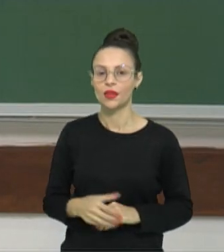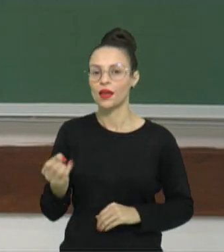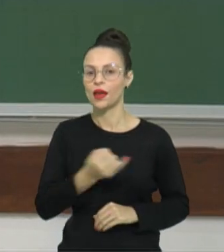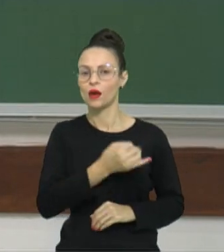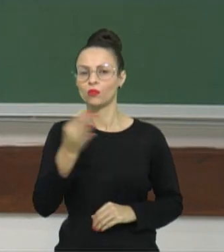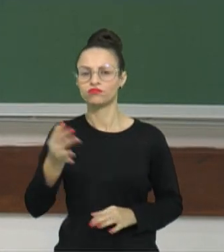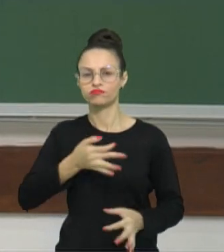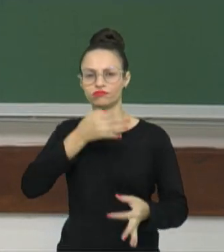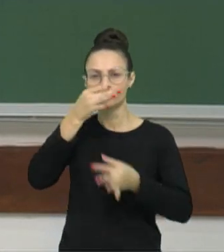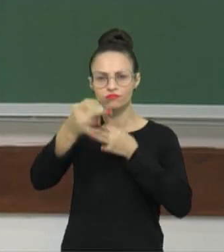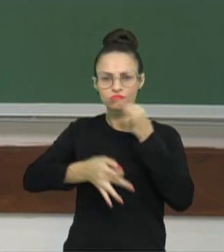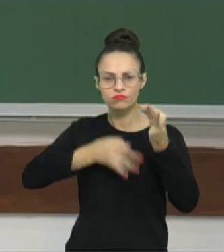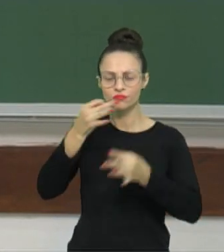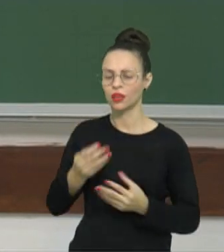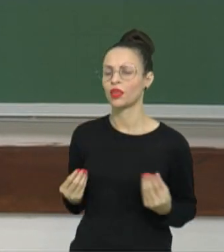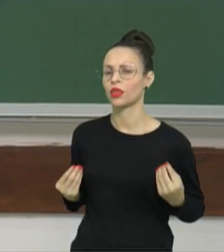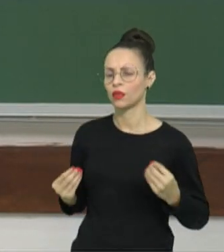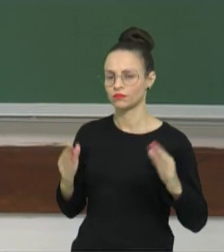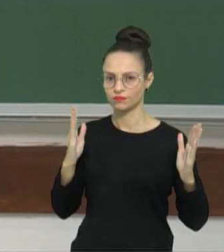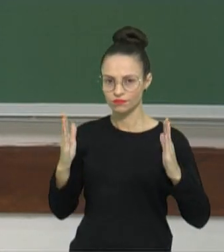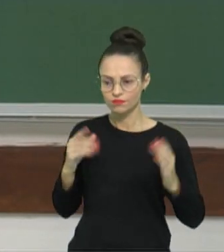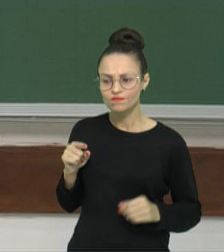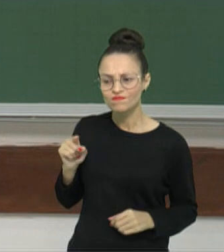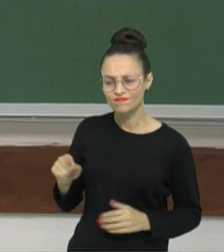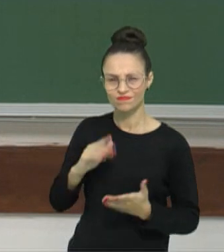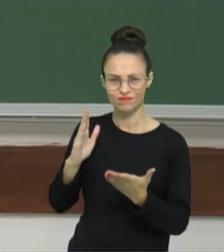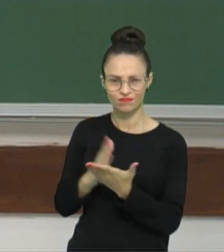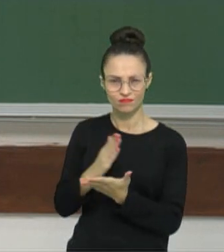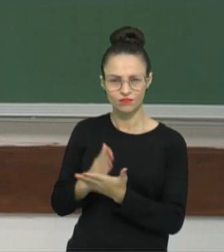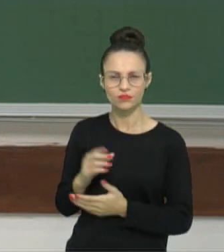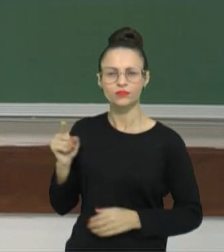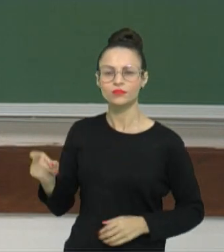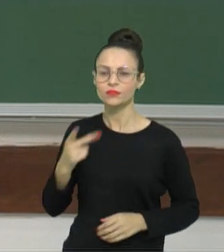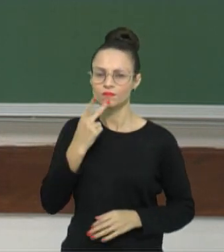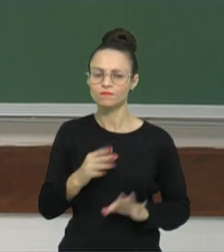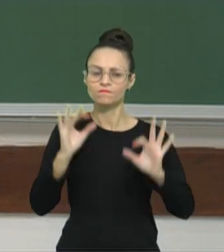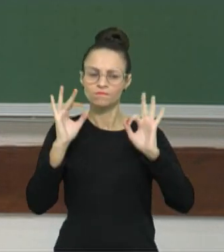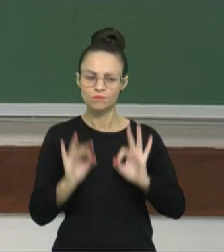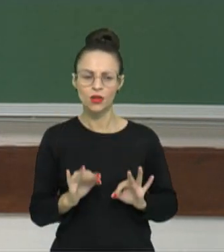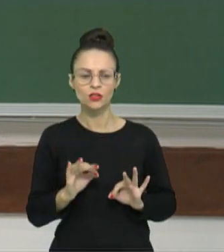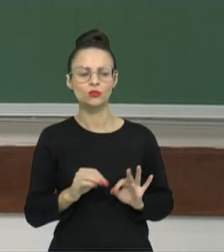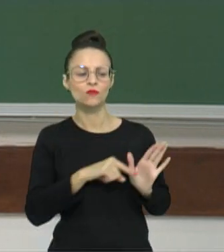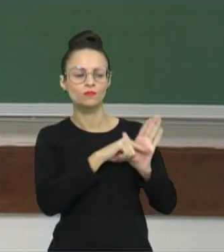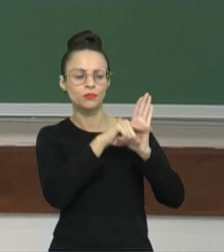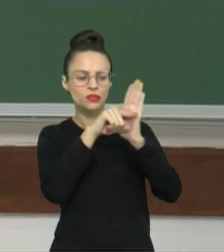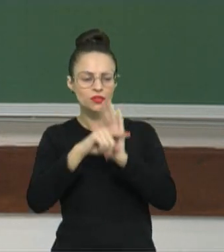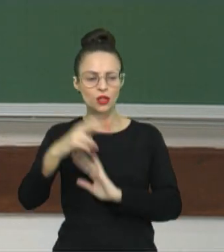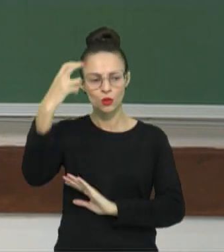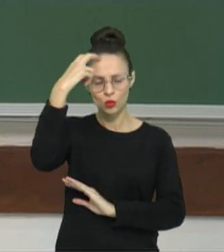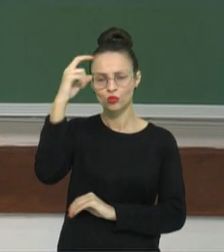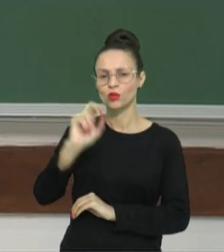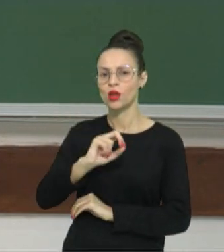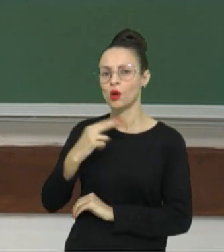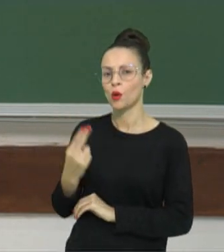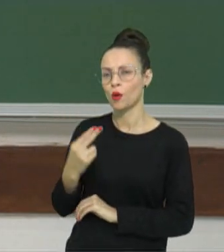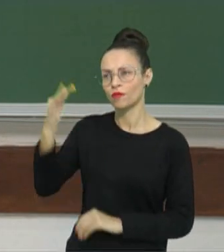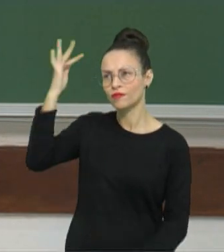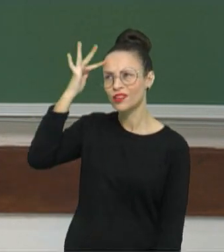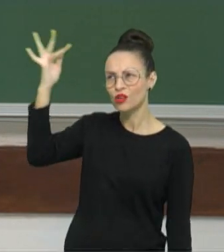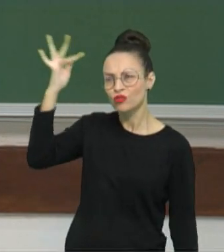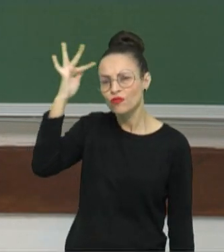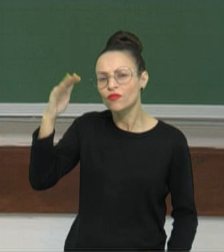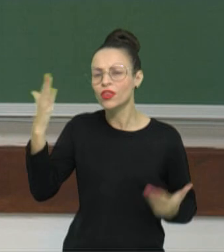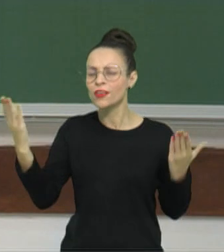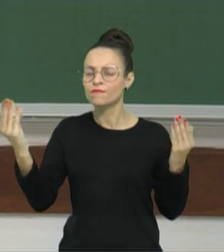críticos da época questionam se em O Nascimento da Tragédia Nietzsche estava fazendo de fato uma filologia ou se era simplesmente uma